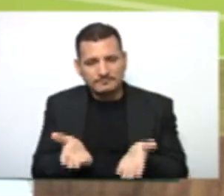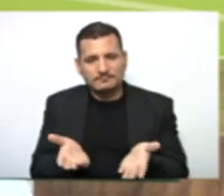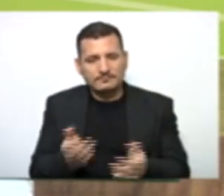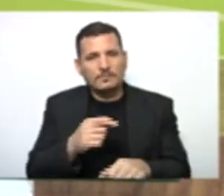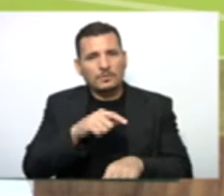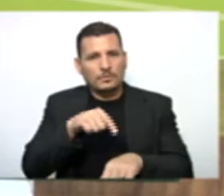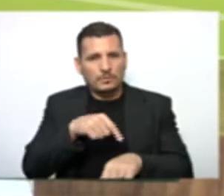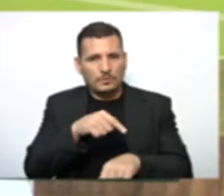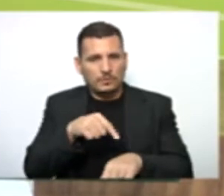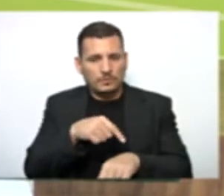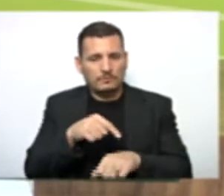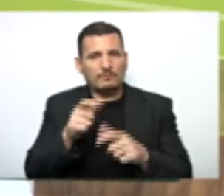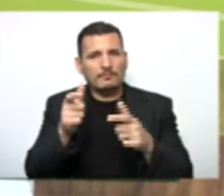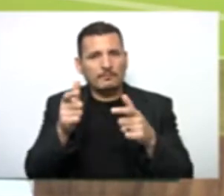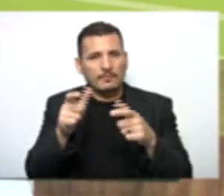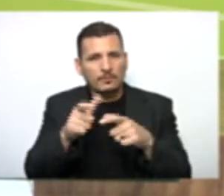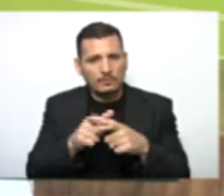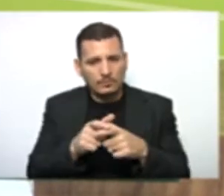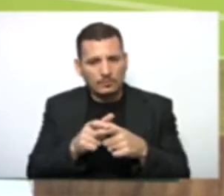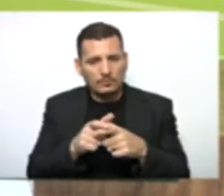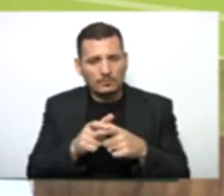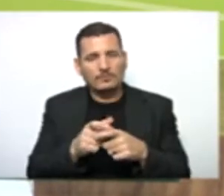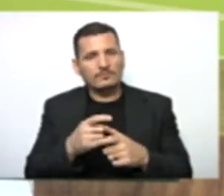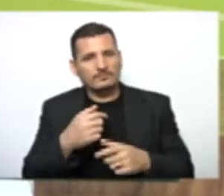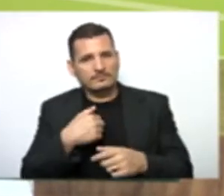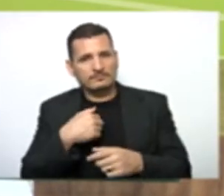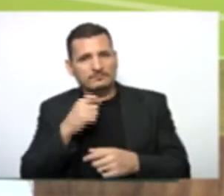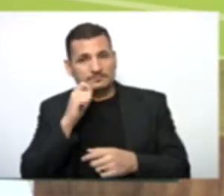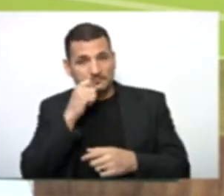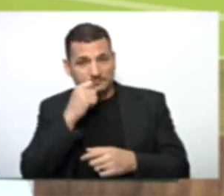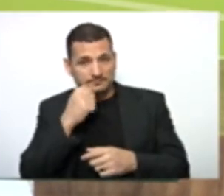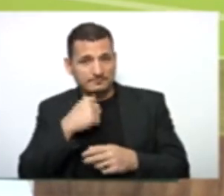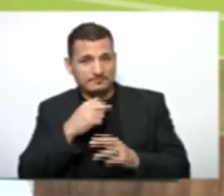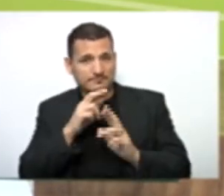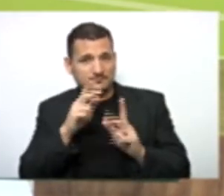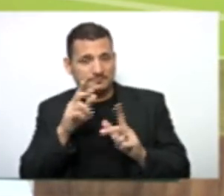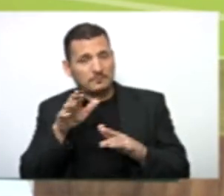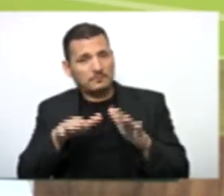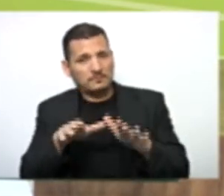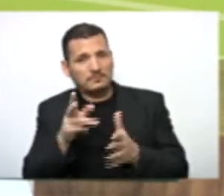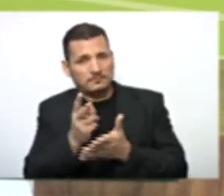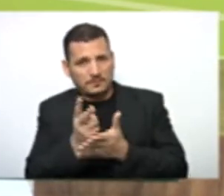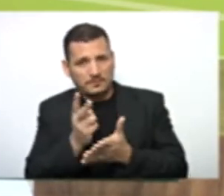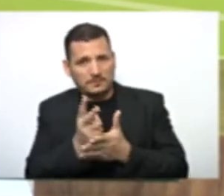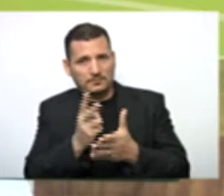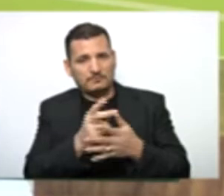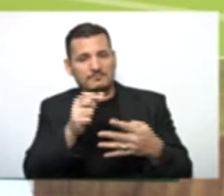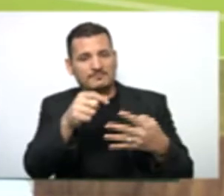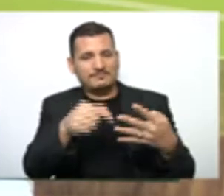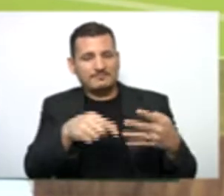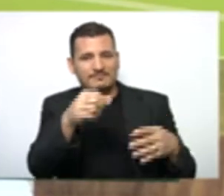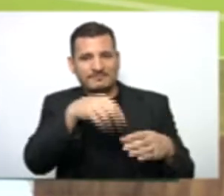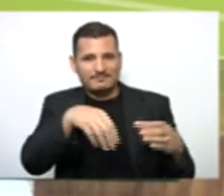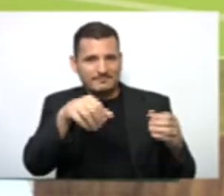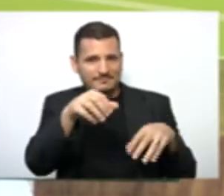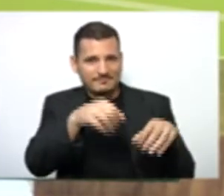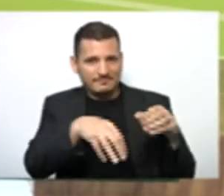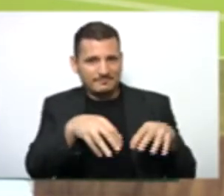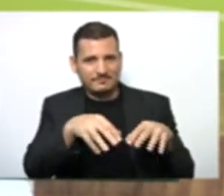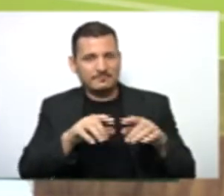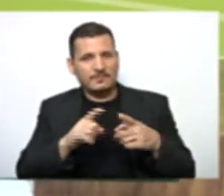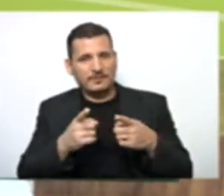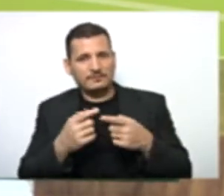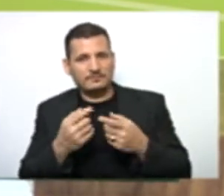tempo menor e eu fazer o meu pão diferente e às vezes com os mesmos ingredientes, mas a forma como